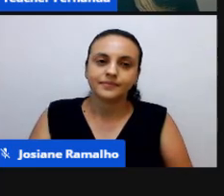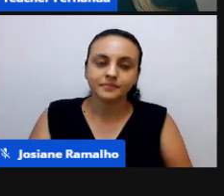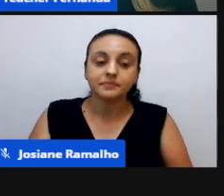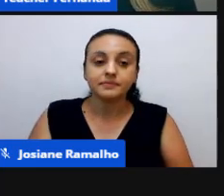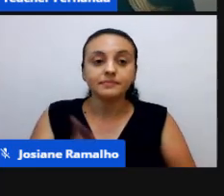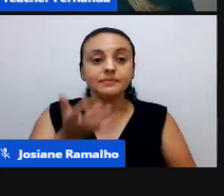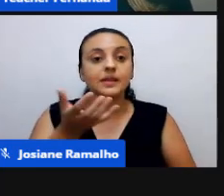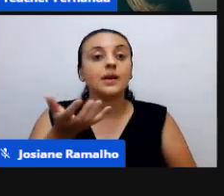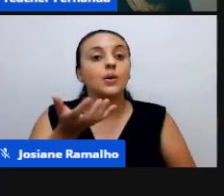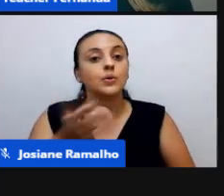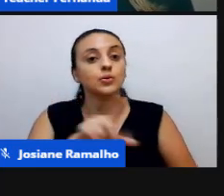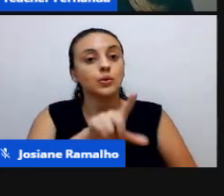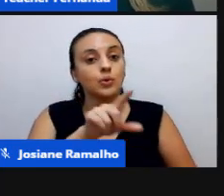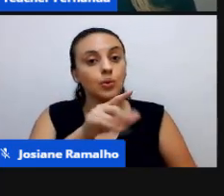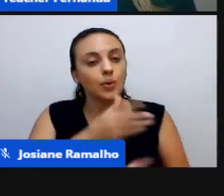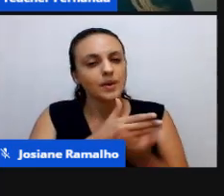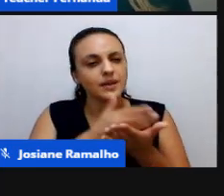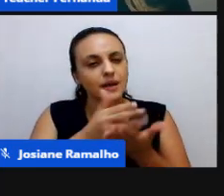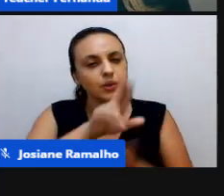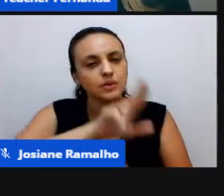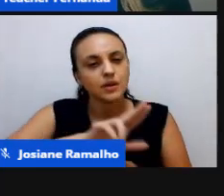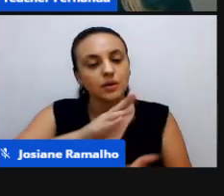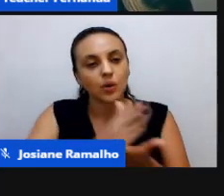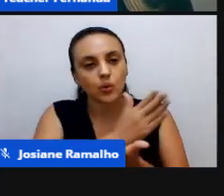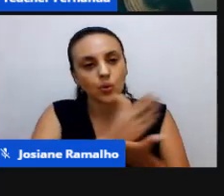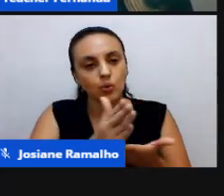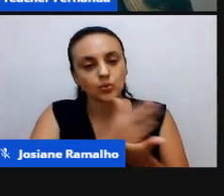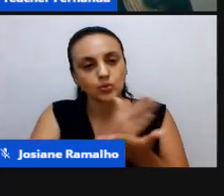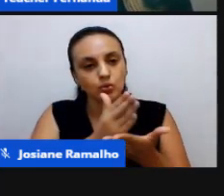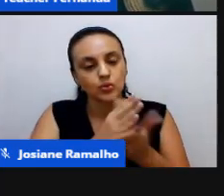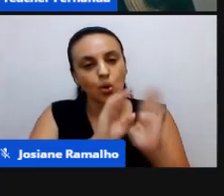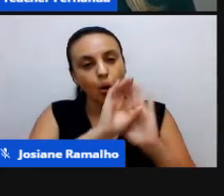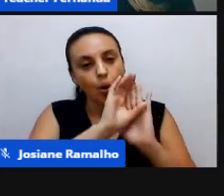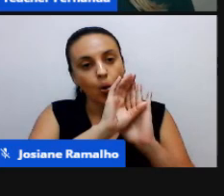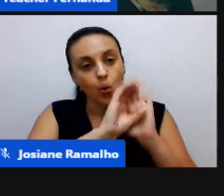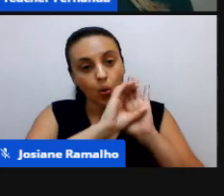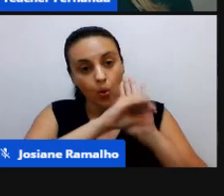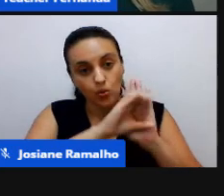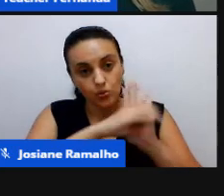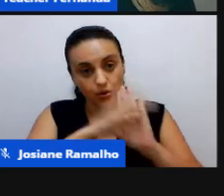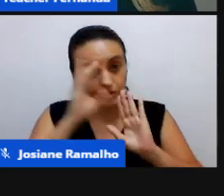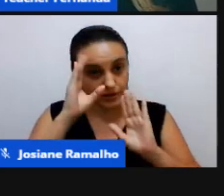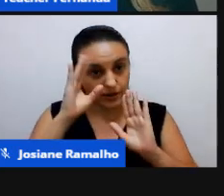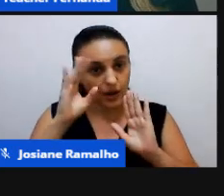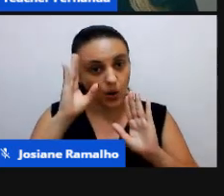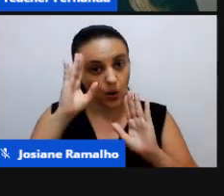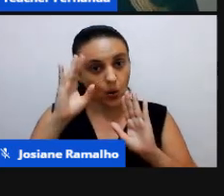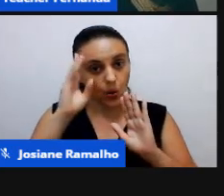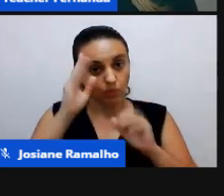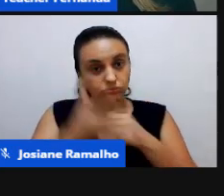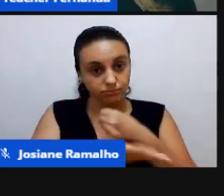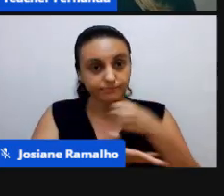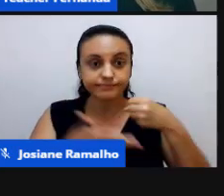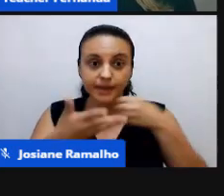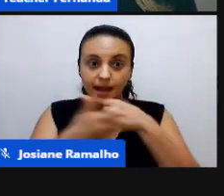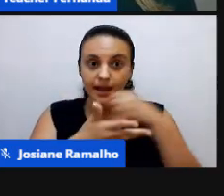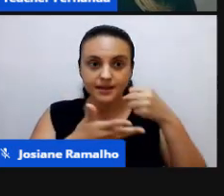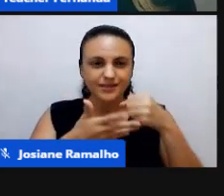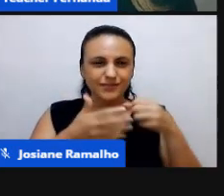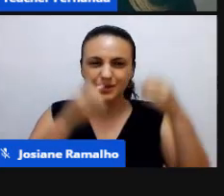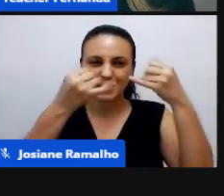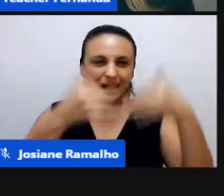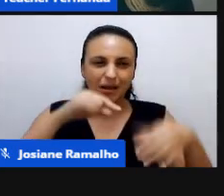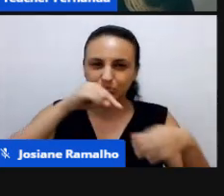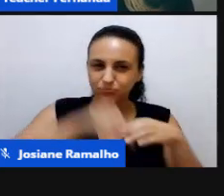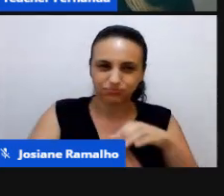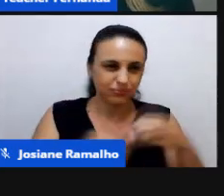alguns conceitos teóricos que eu não vou abordar profundamente aqui, mas eu acho importante falar a